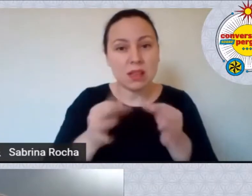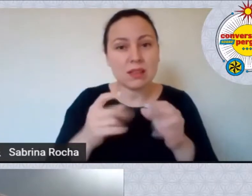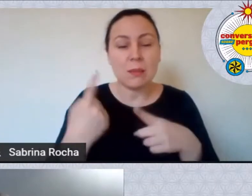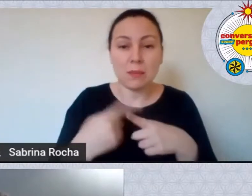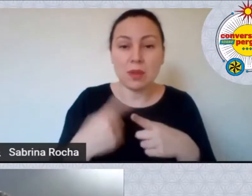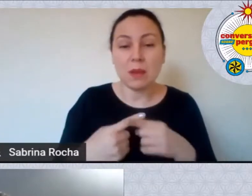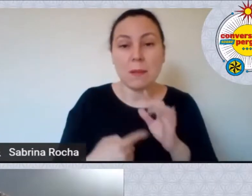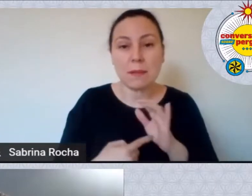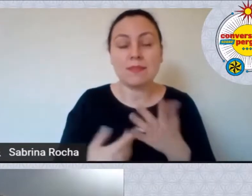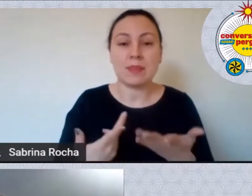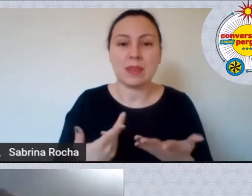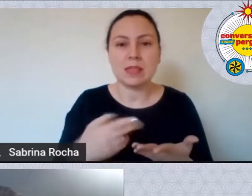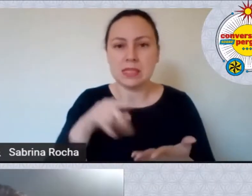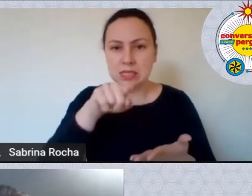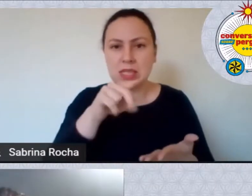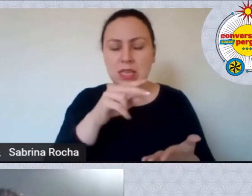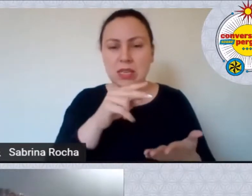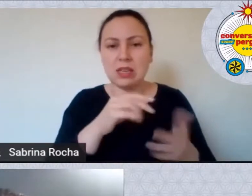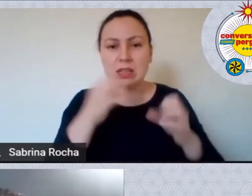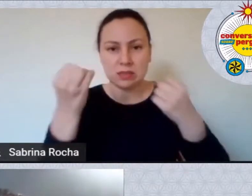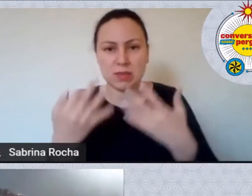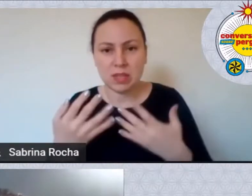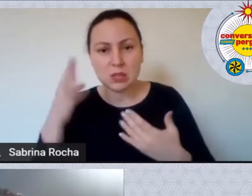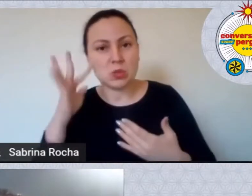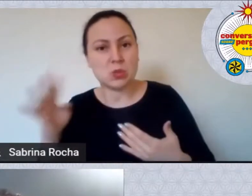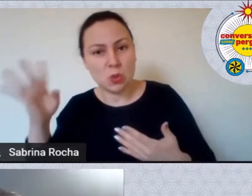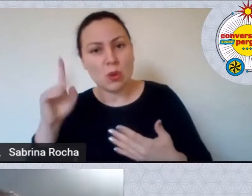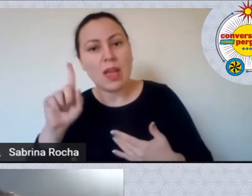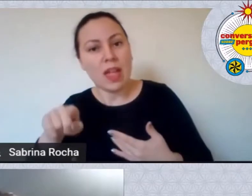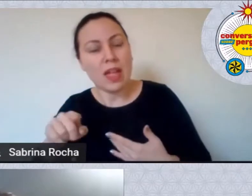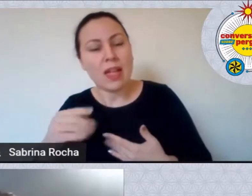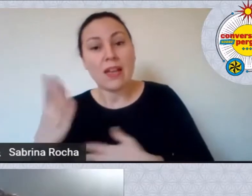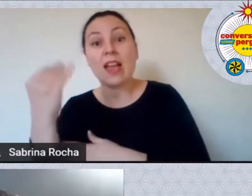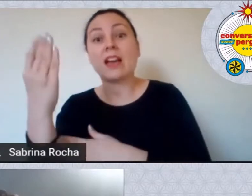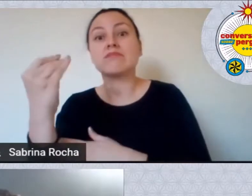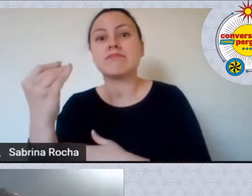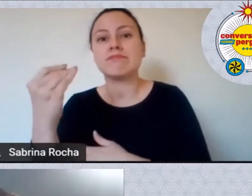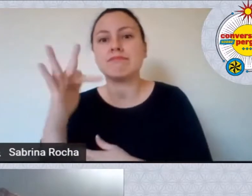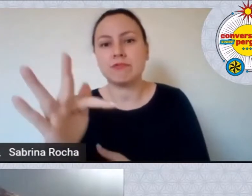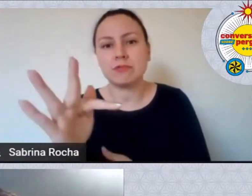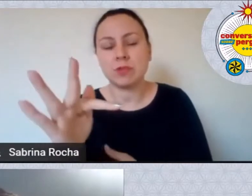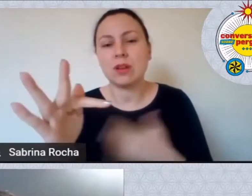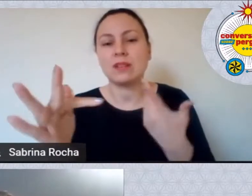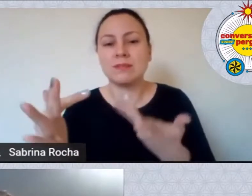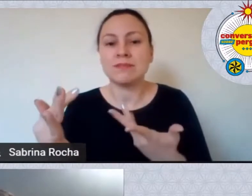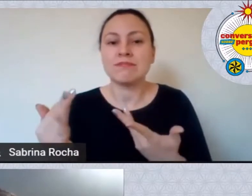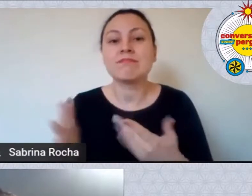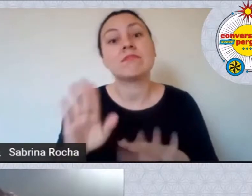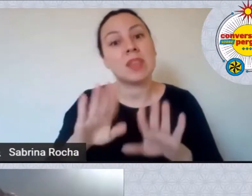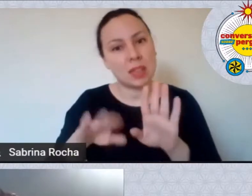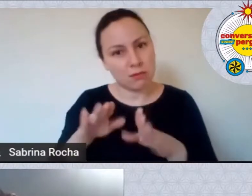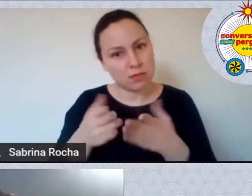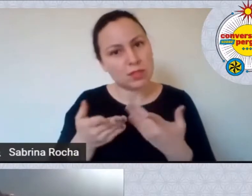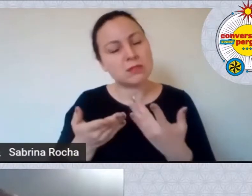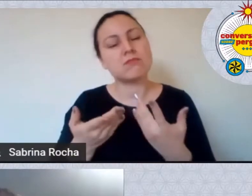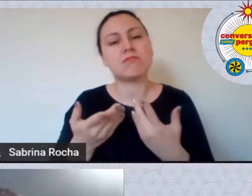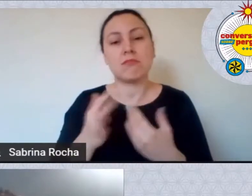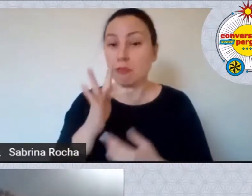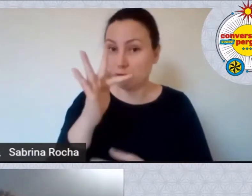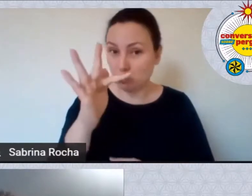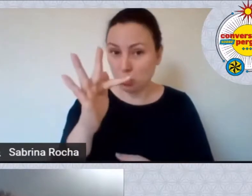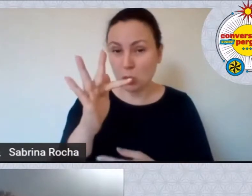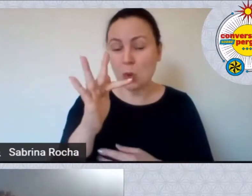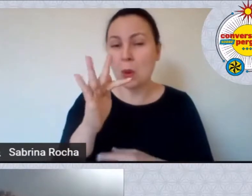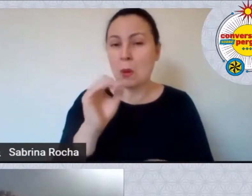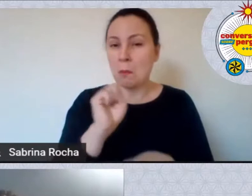futuro possível, quiçá desejável, né? De um futuro que pode estar em gestação nesse presente, num